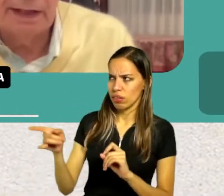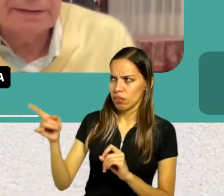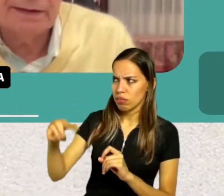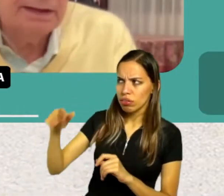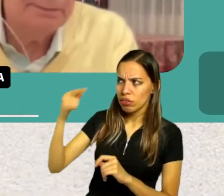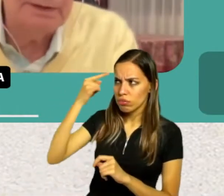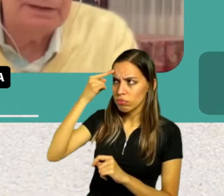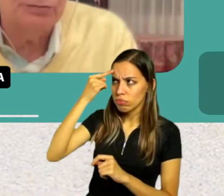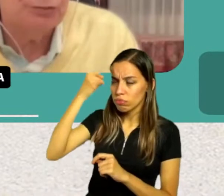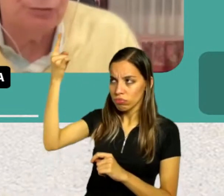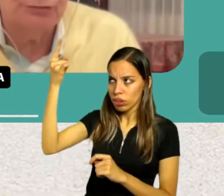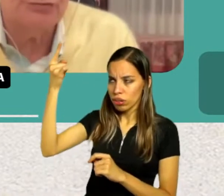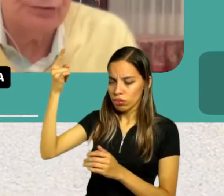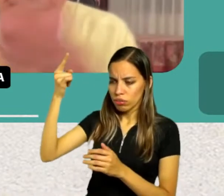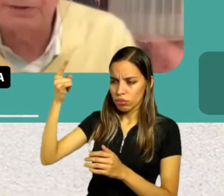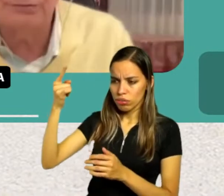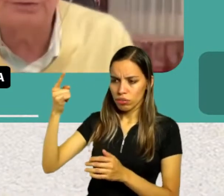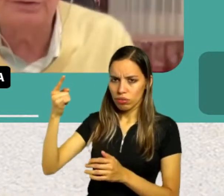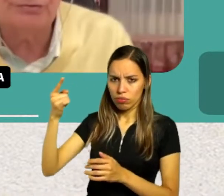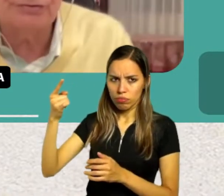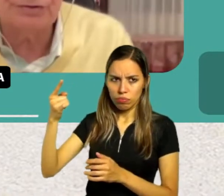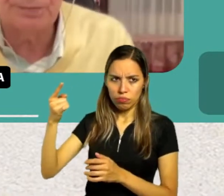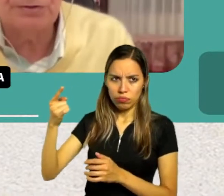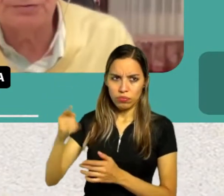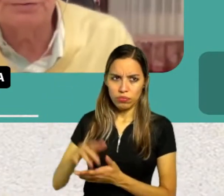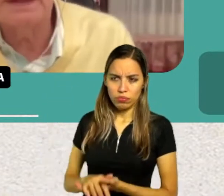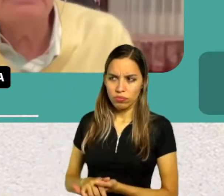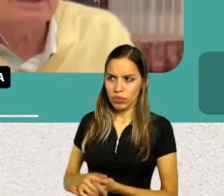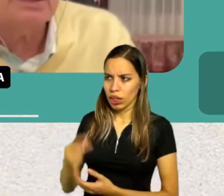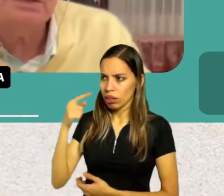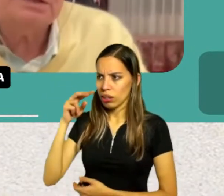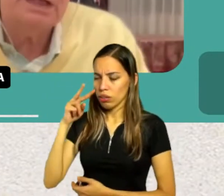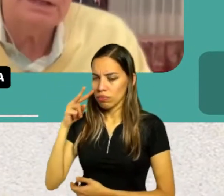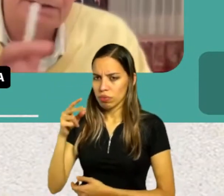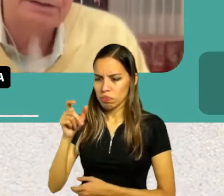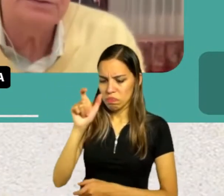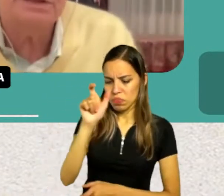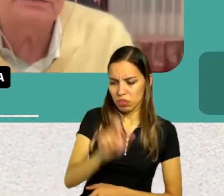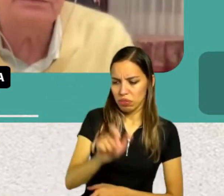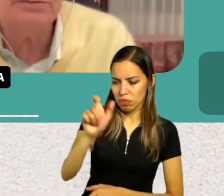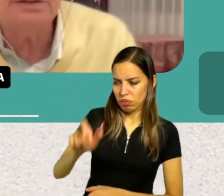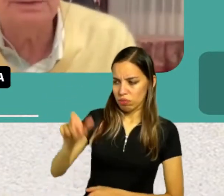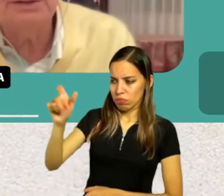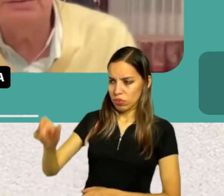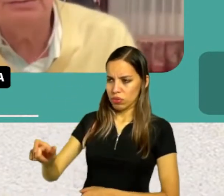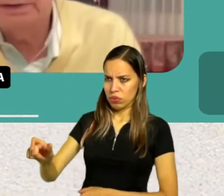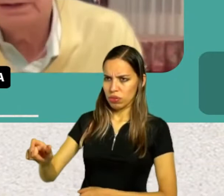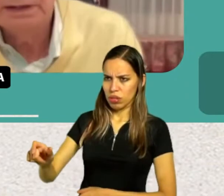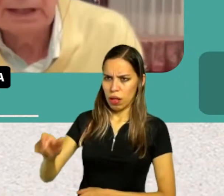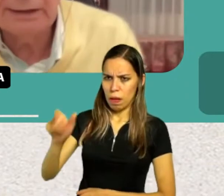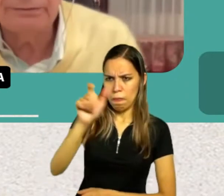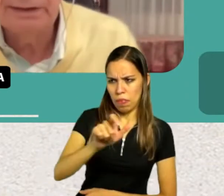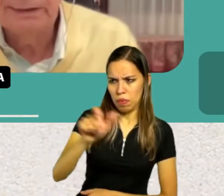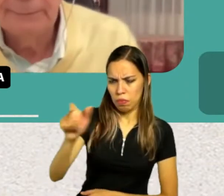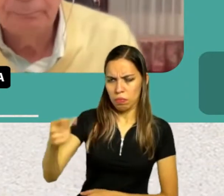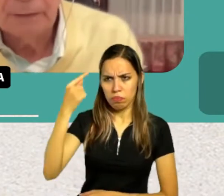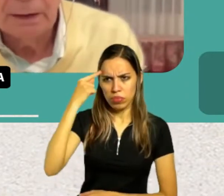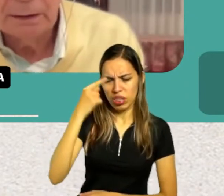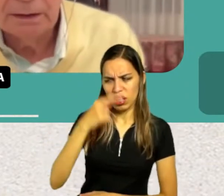essa ideia. Essa ideia depende dos outros, do repertório das outras pessoas. Deve ter gente que acha que eu escrevo de um jeito medíocre.